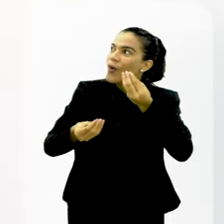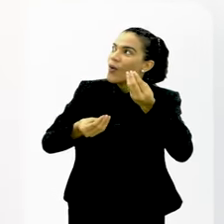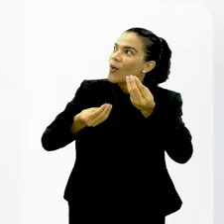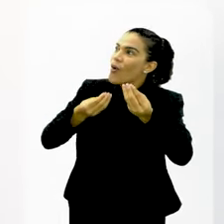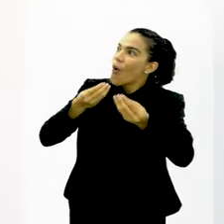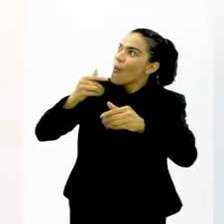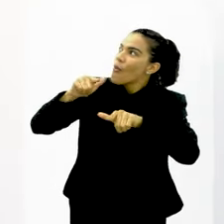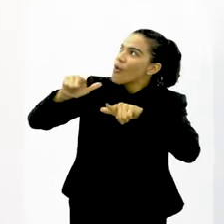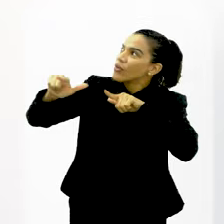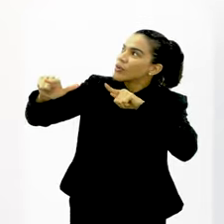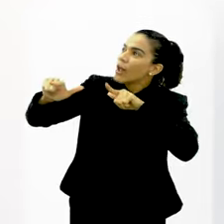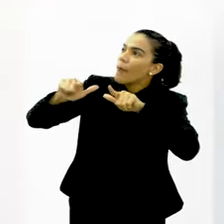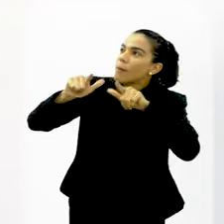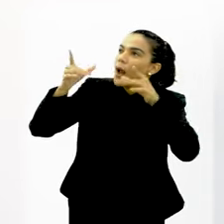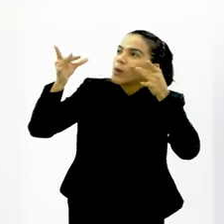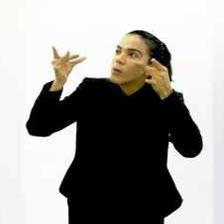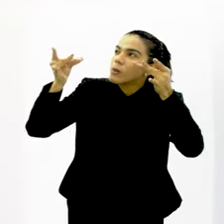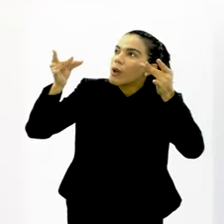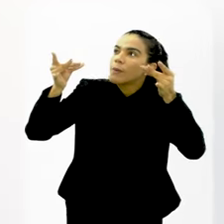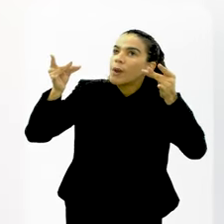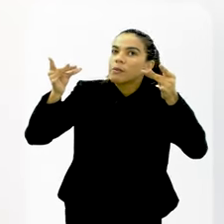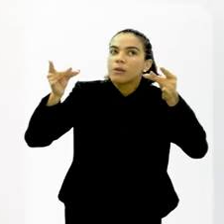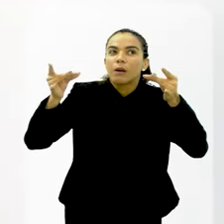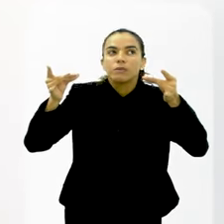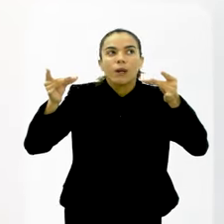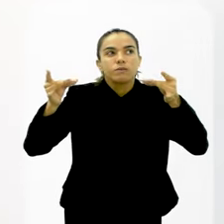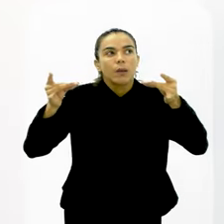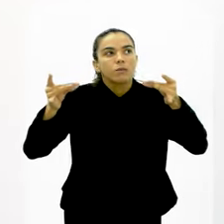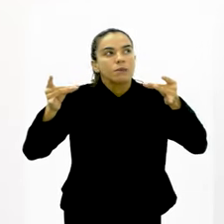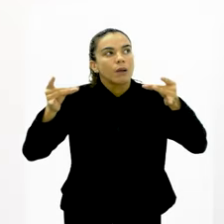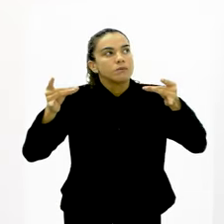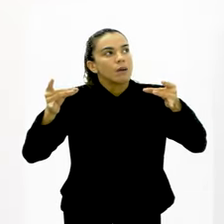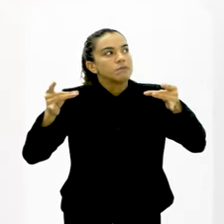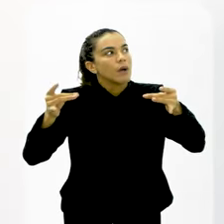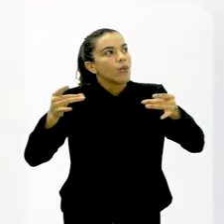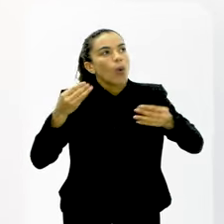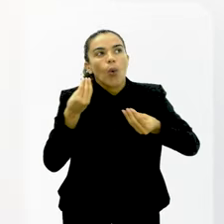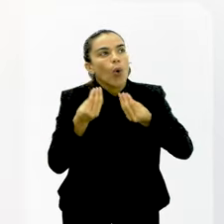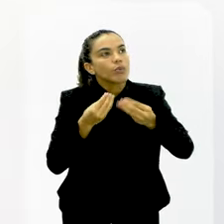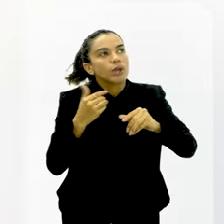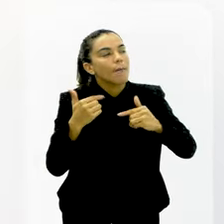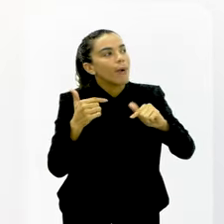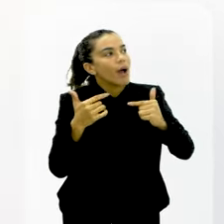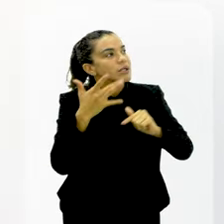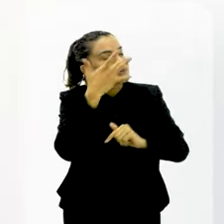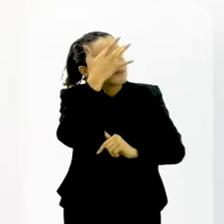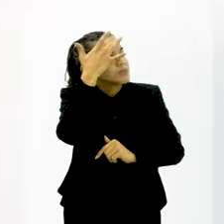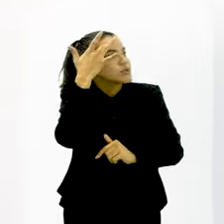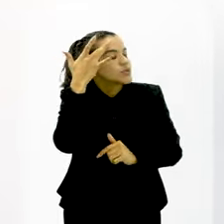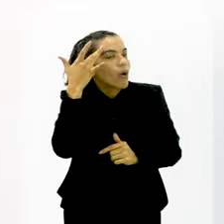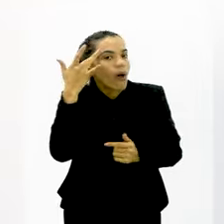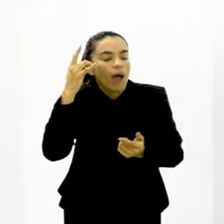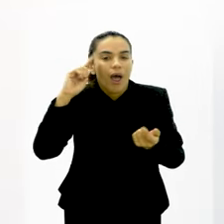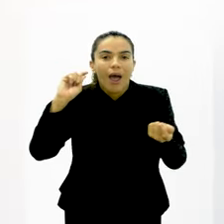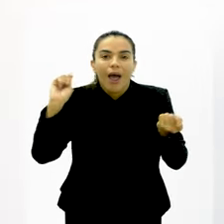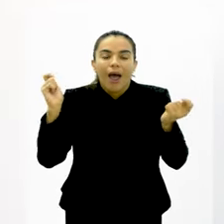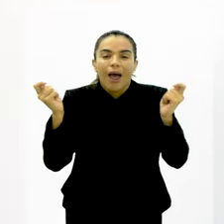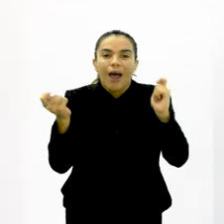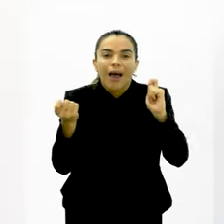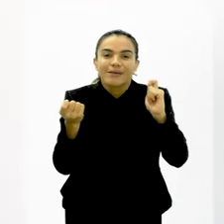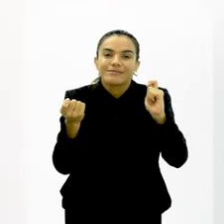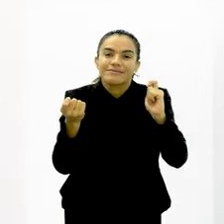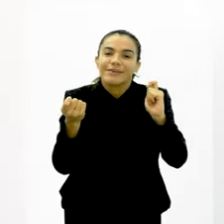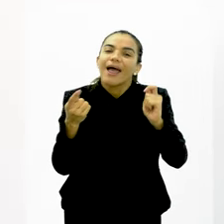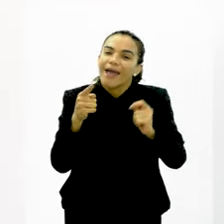quanto é trabalhoso, o quanto é minucioso, o quanto tem pessoas envolvidas nisso. Então, acho que isso seria